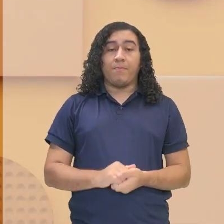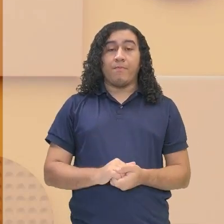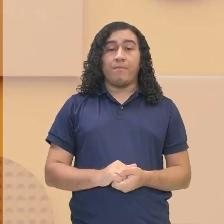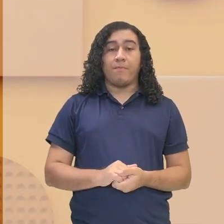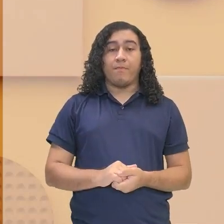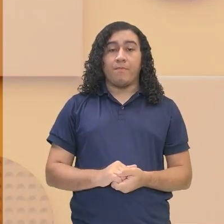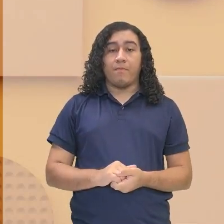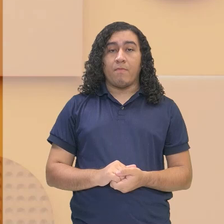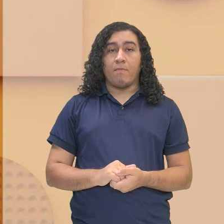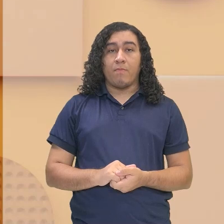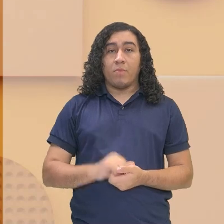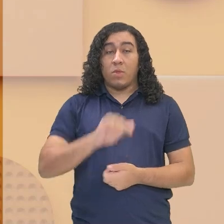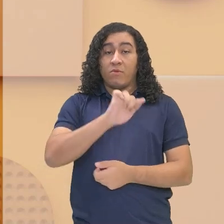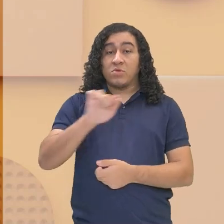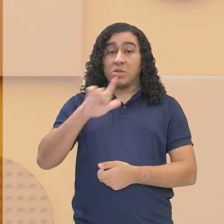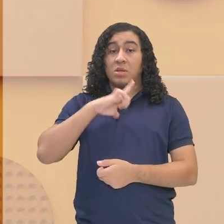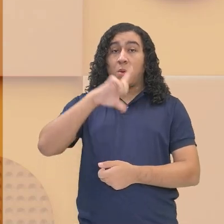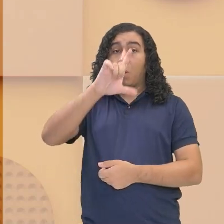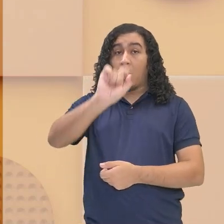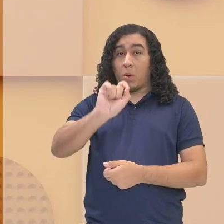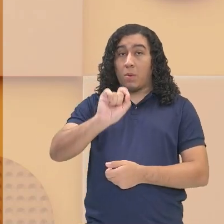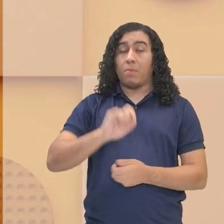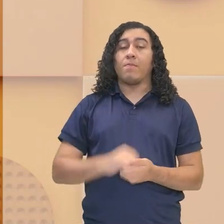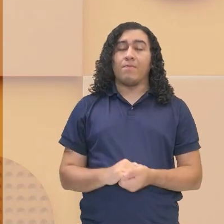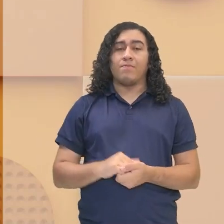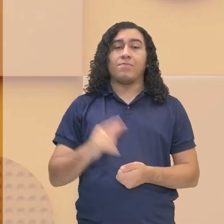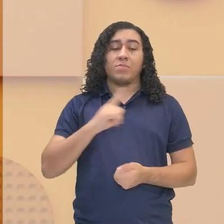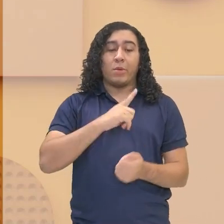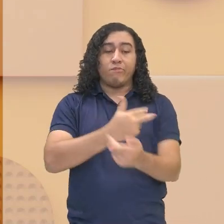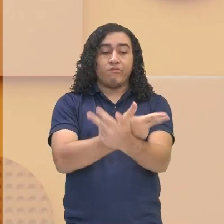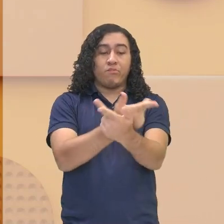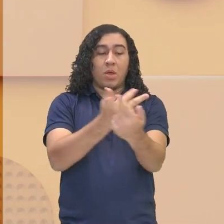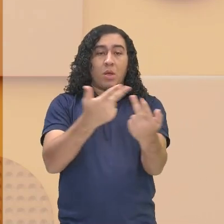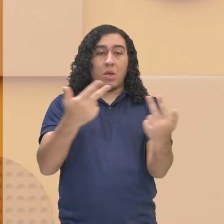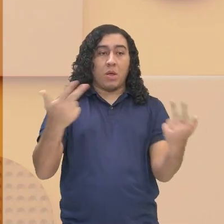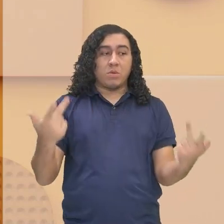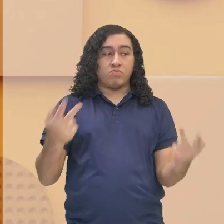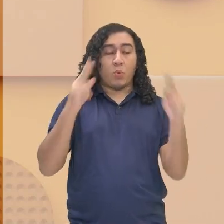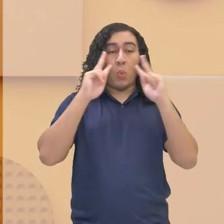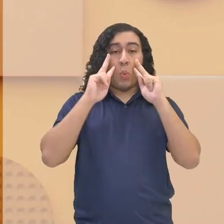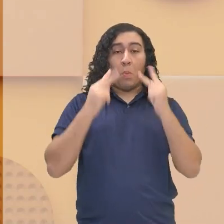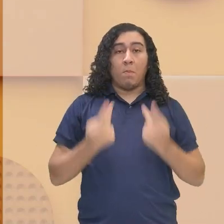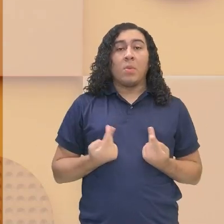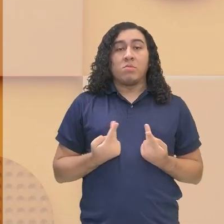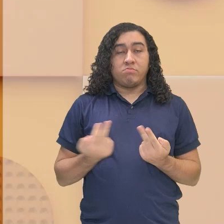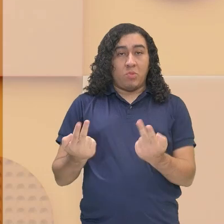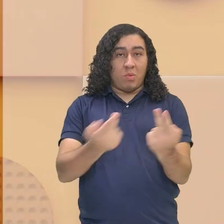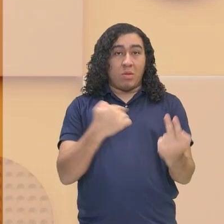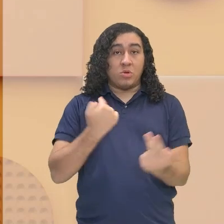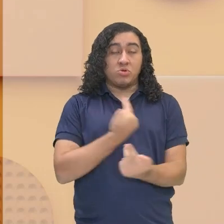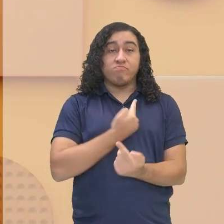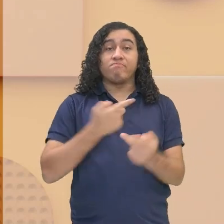tem o quê? A diversidade humana. Como a gente vai perceber agora nos calendários.